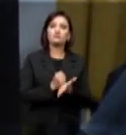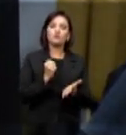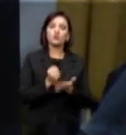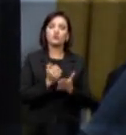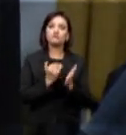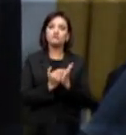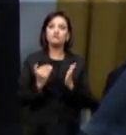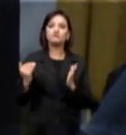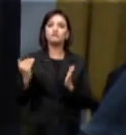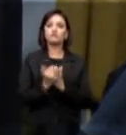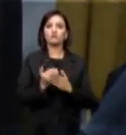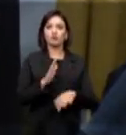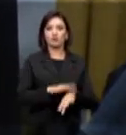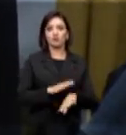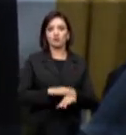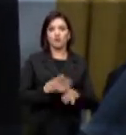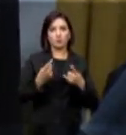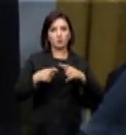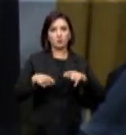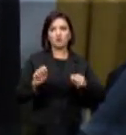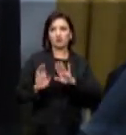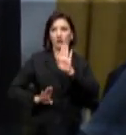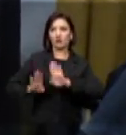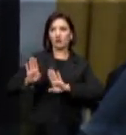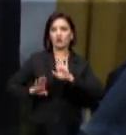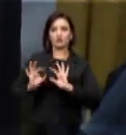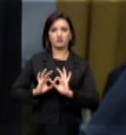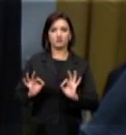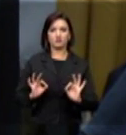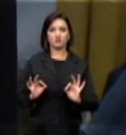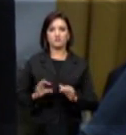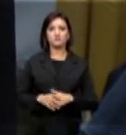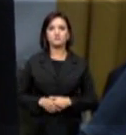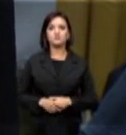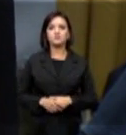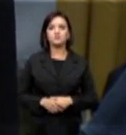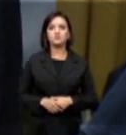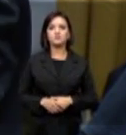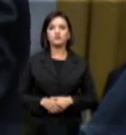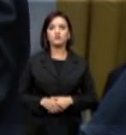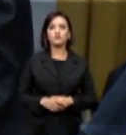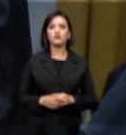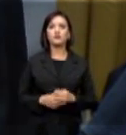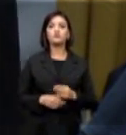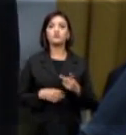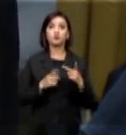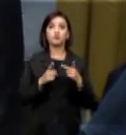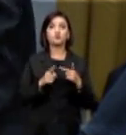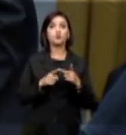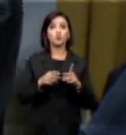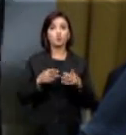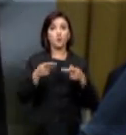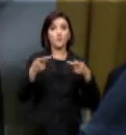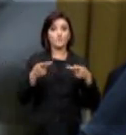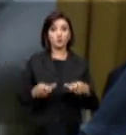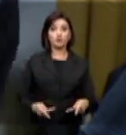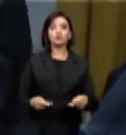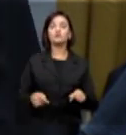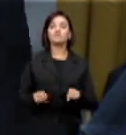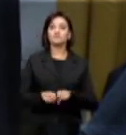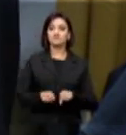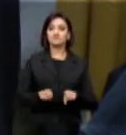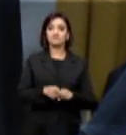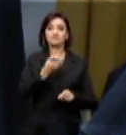também diretamente da Lei 13.448. O segundo projeto que eu posso citar aqui para Vossas Excelências e que também está em